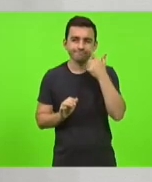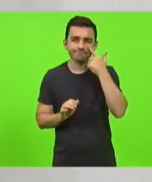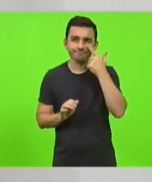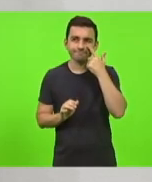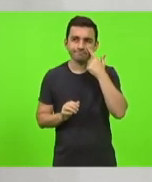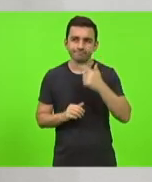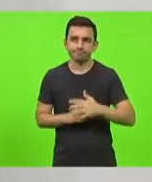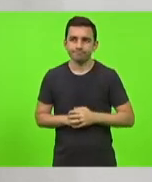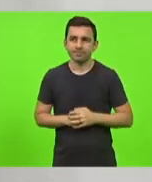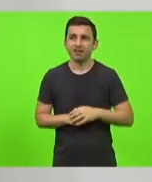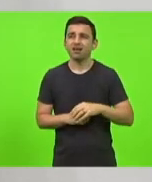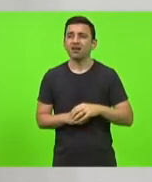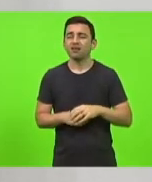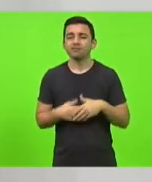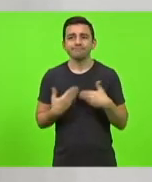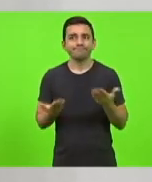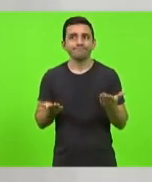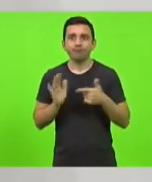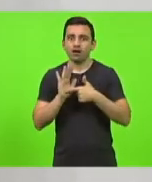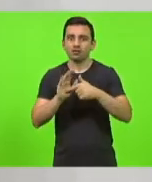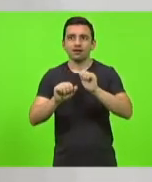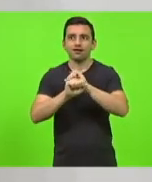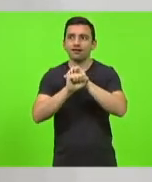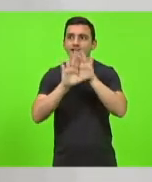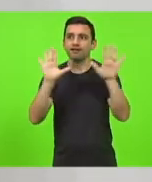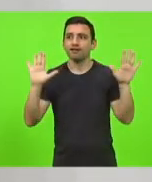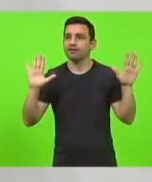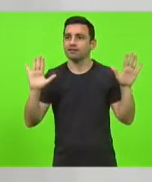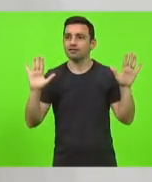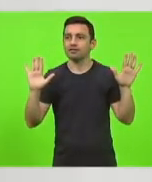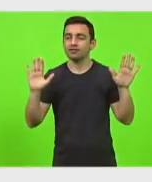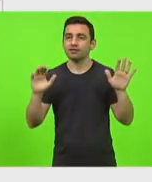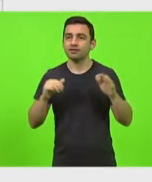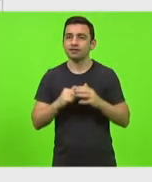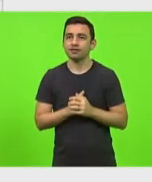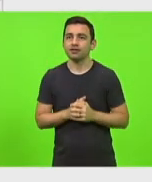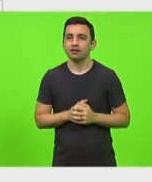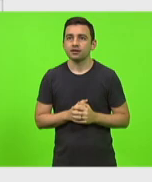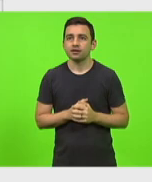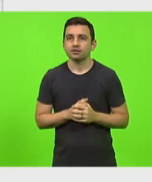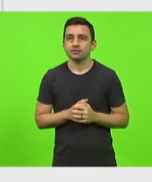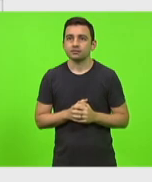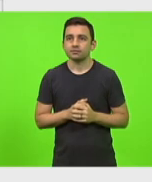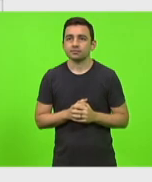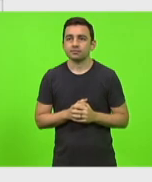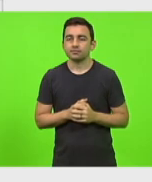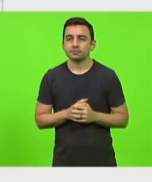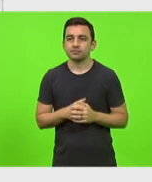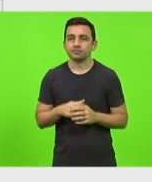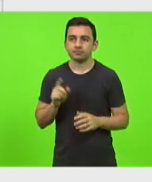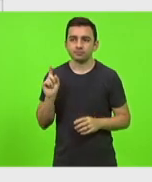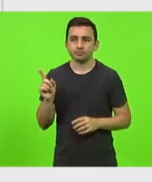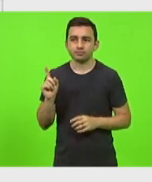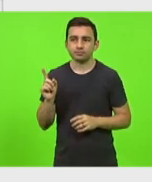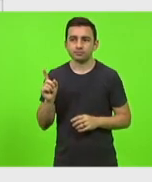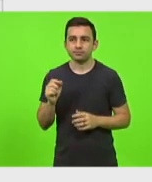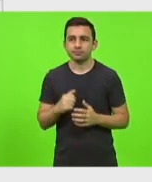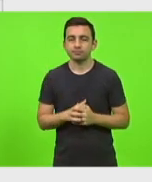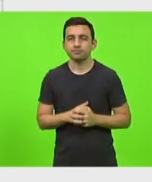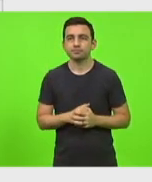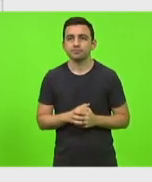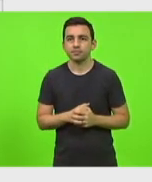é reveladora. É outra tabela, a do Vale, esse aqui. Vamos olhar aqui. Por